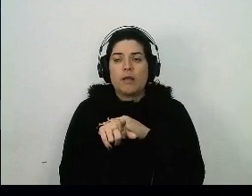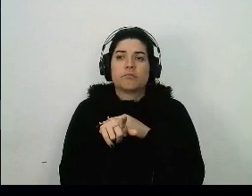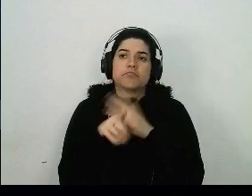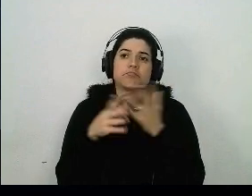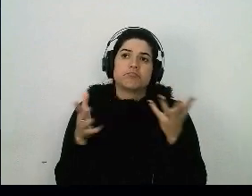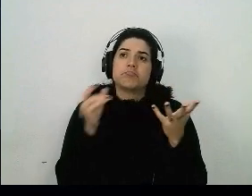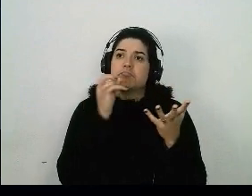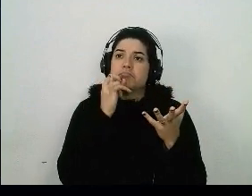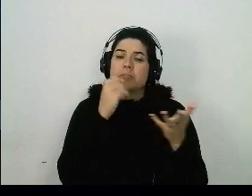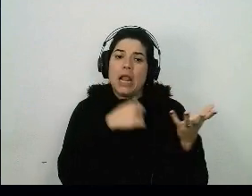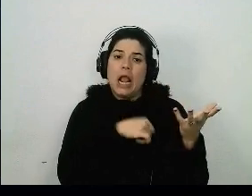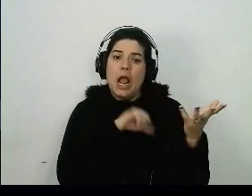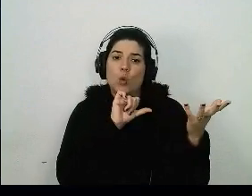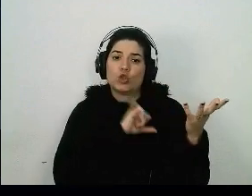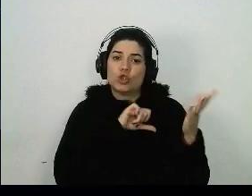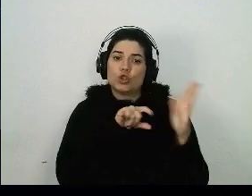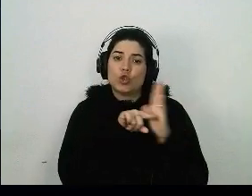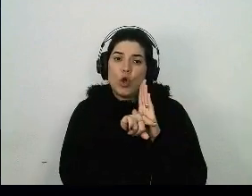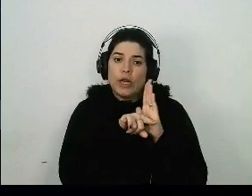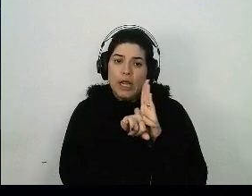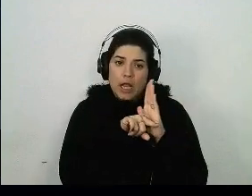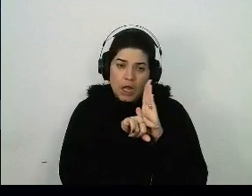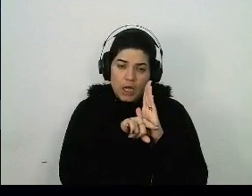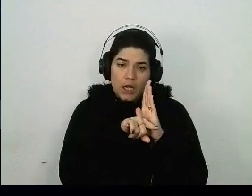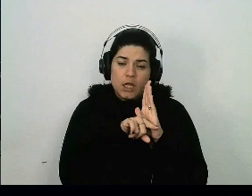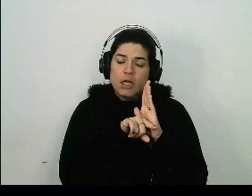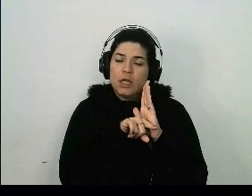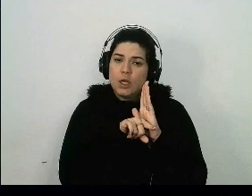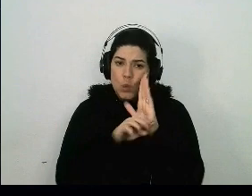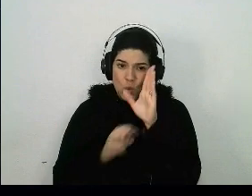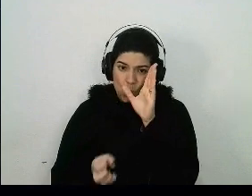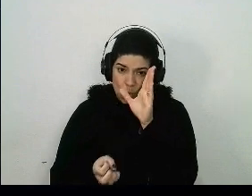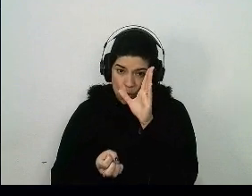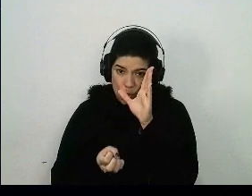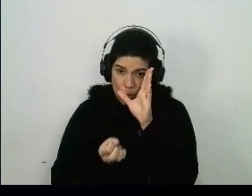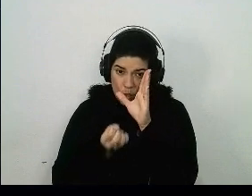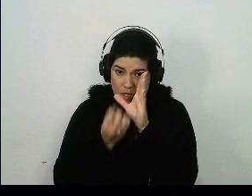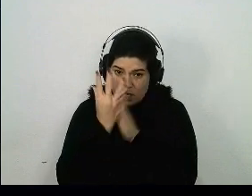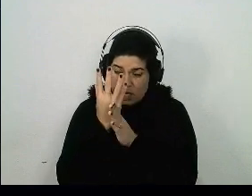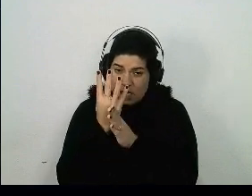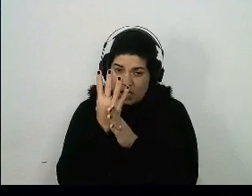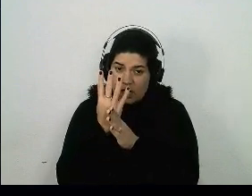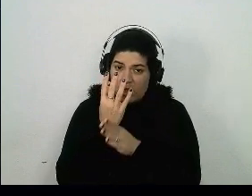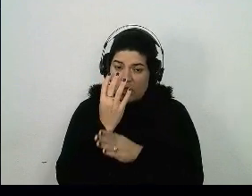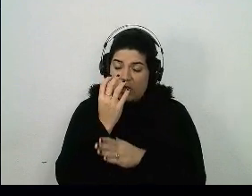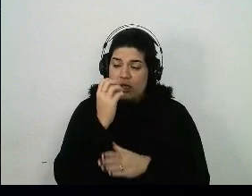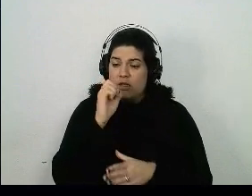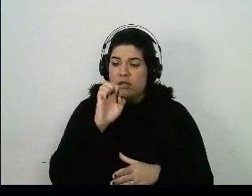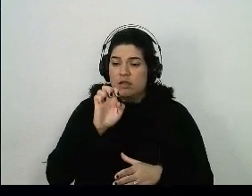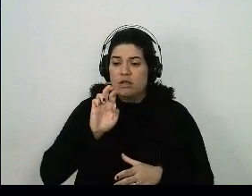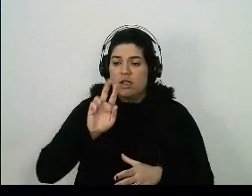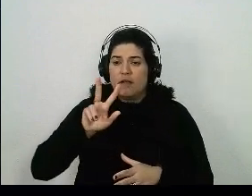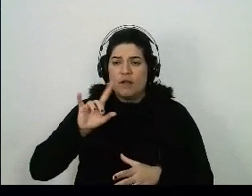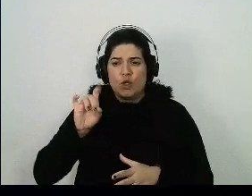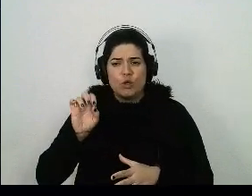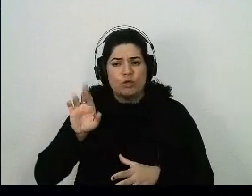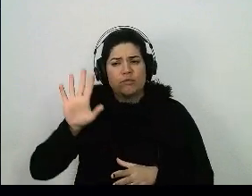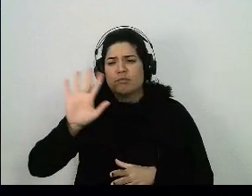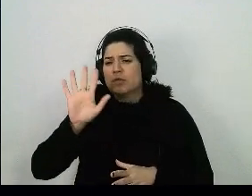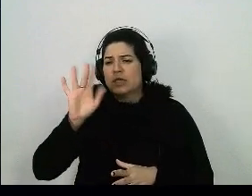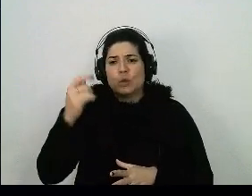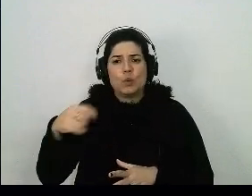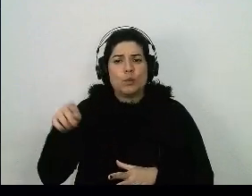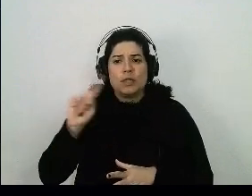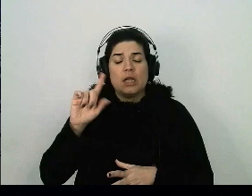auditoria. Eu não preciso criar um servidor para salvar essas informações. Eu consigo colocar no storage e guardar lá. E sempre que eu precisar,